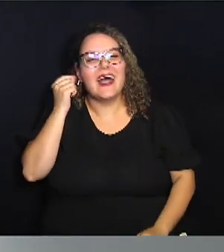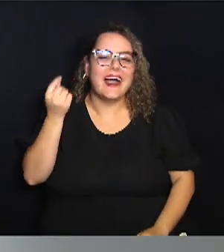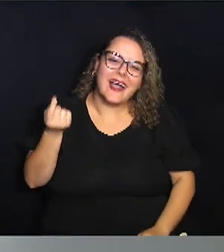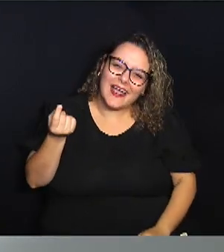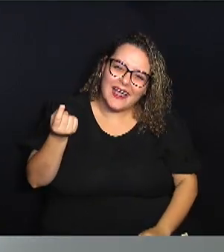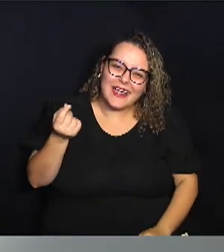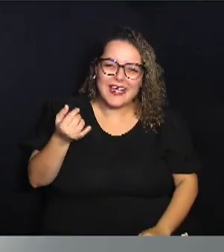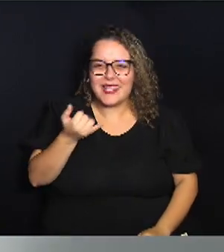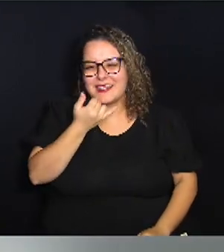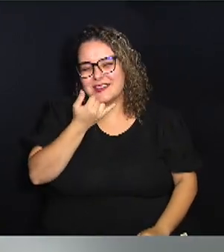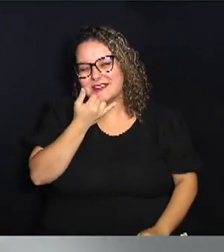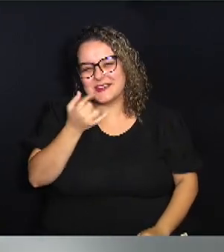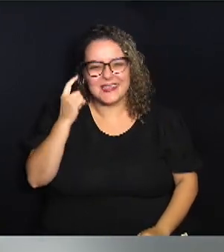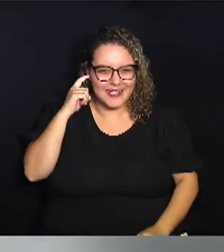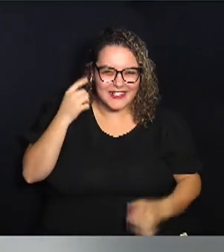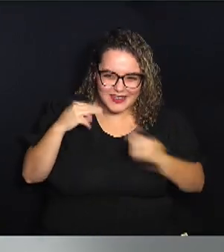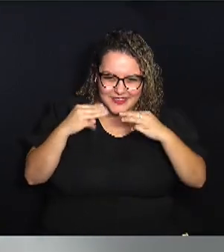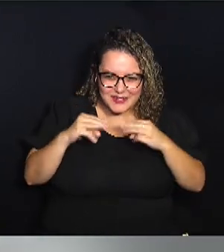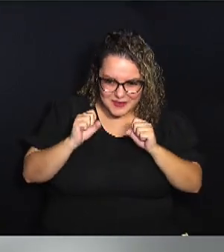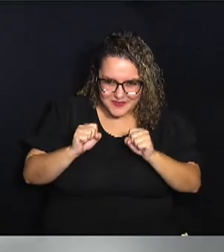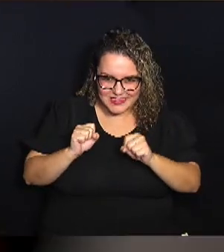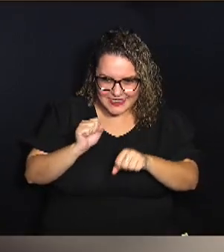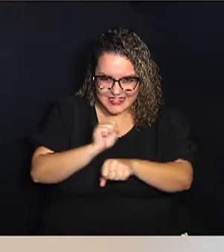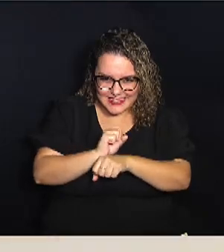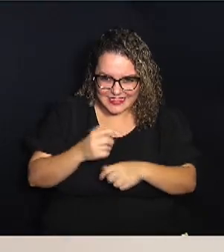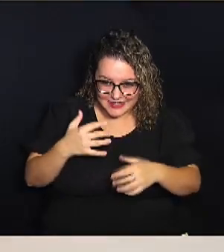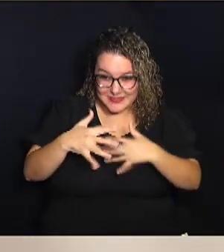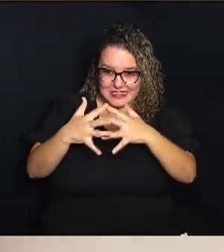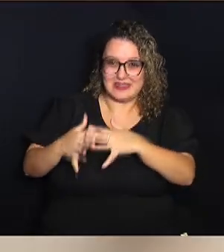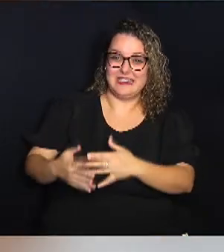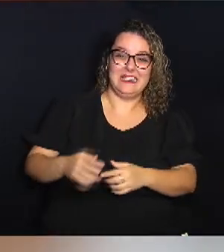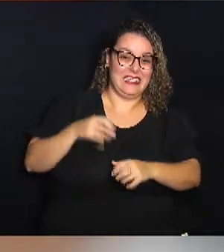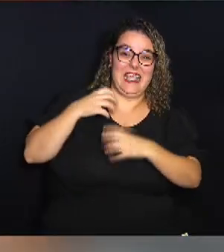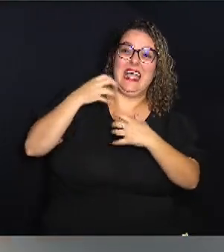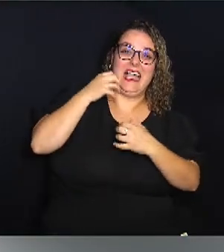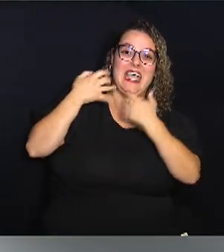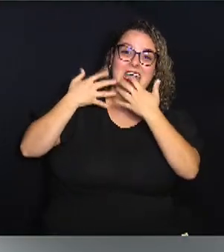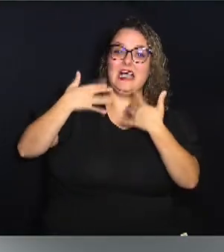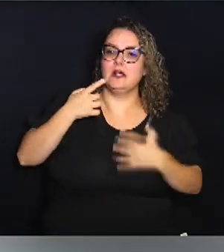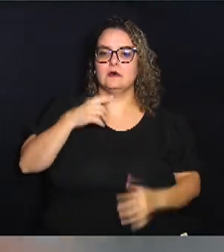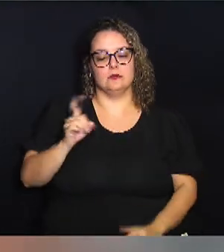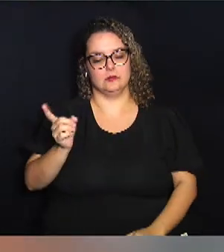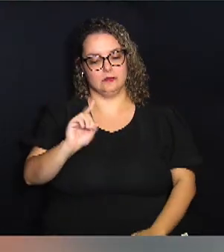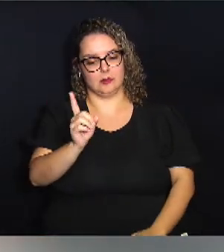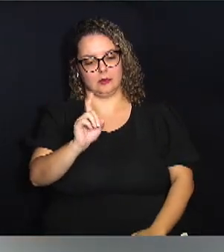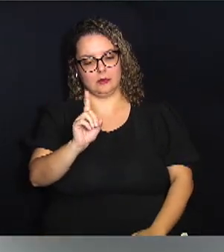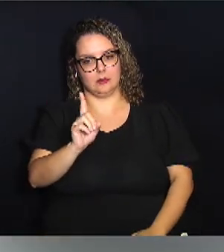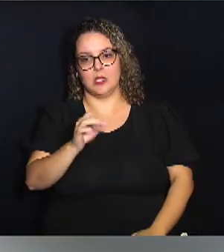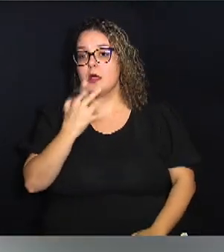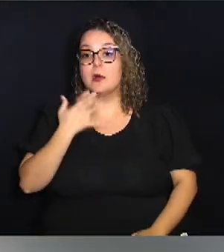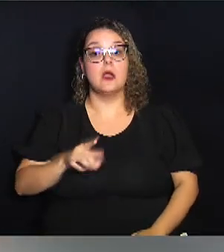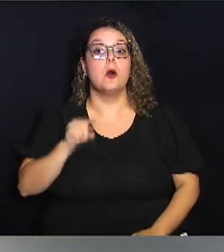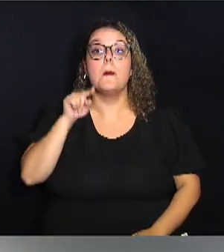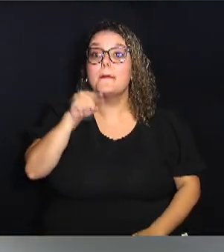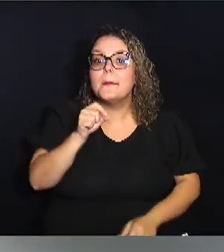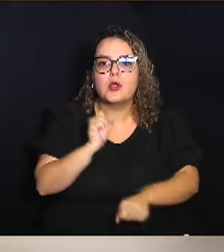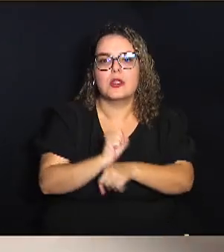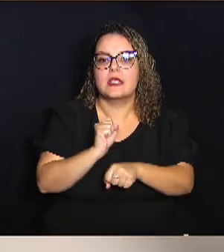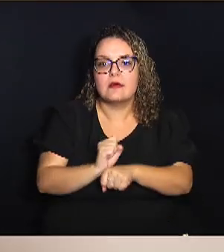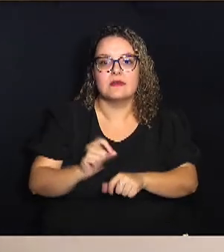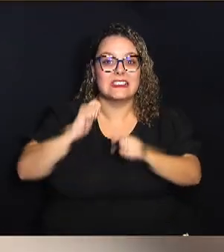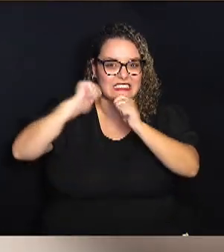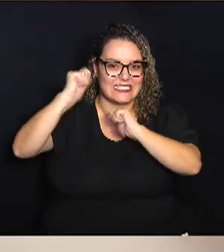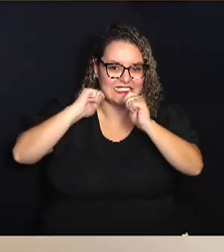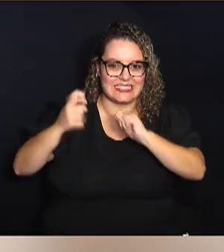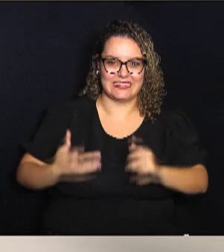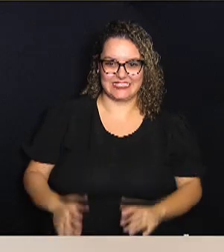Foi mal, tô ouvindo música. Se você puder parar, tá me atrapalhando. Tá saindo sangue! Não. Não, tá saindo sangue porque você não passa fio dental. Como é